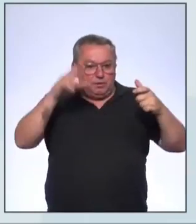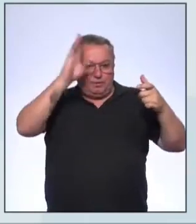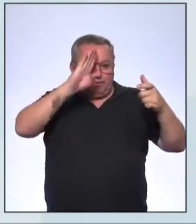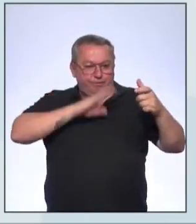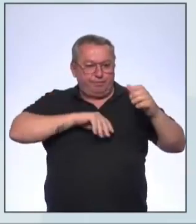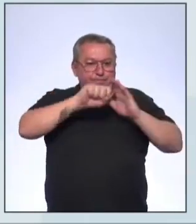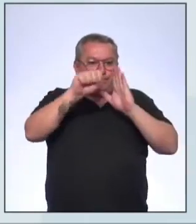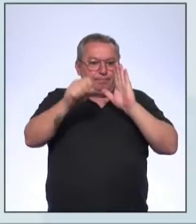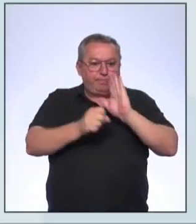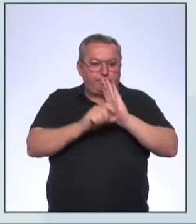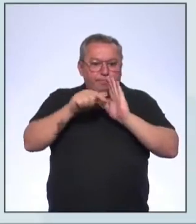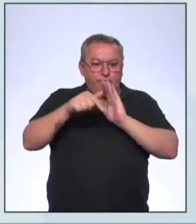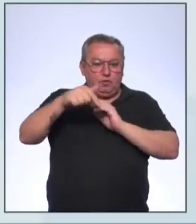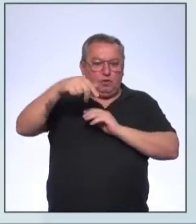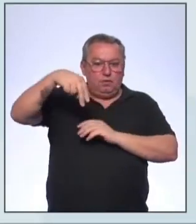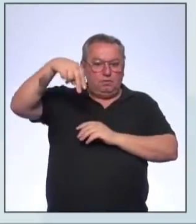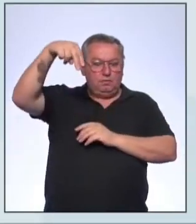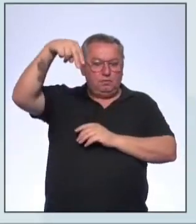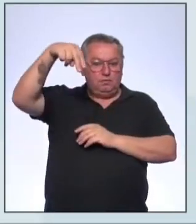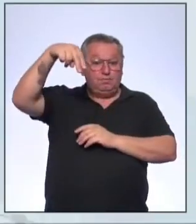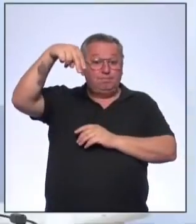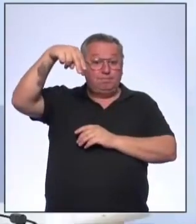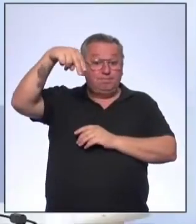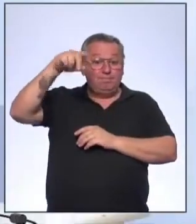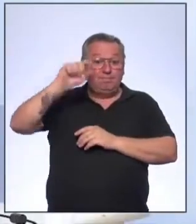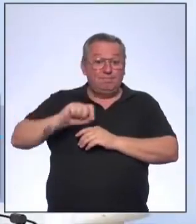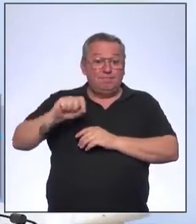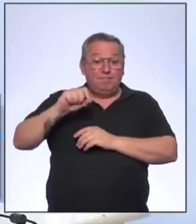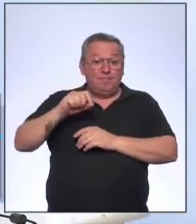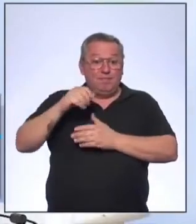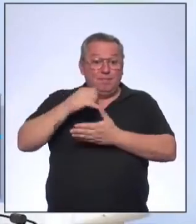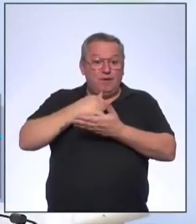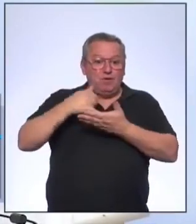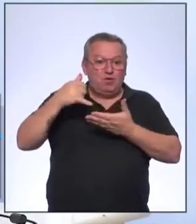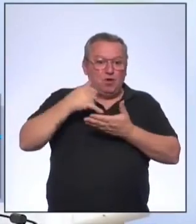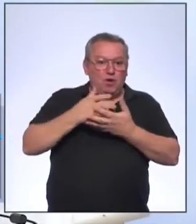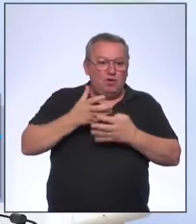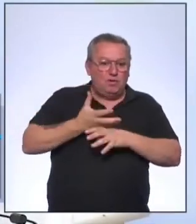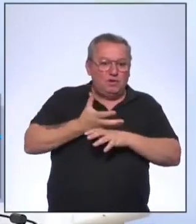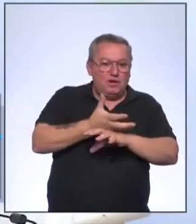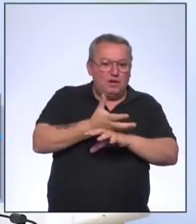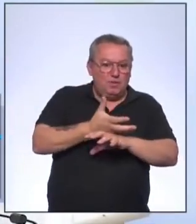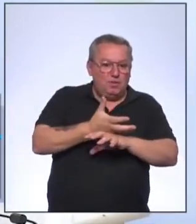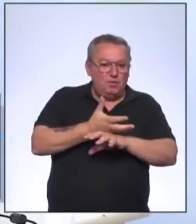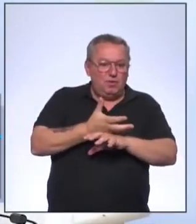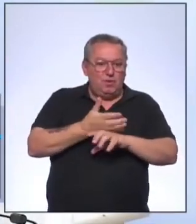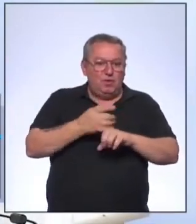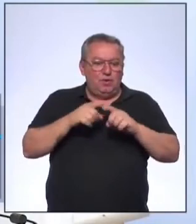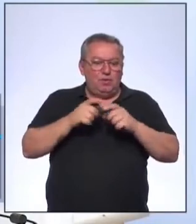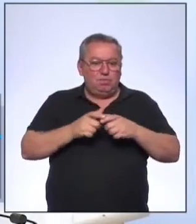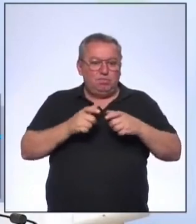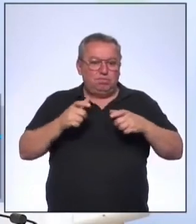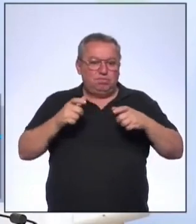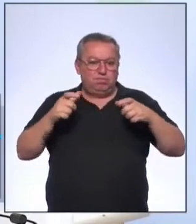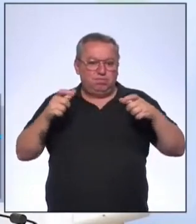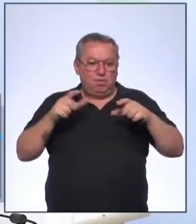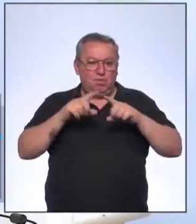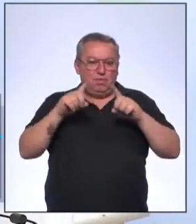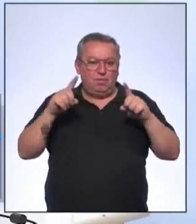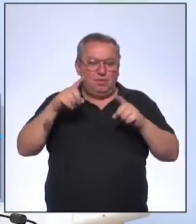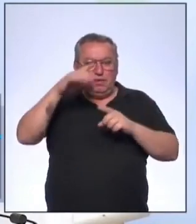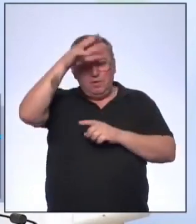no século XVII para a região norte? Foram aí as drogas do sertão, né, que acabou expandindo o nosso território para a